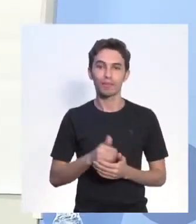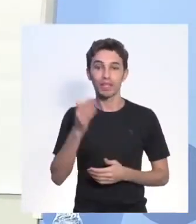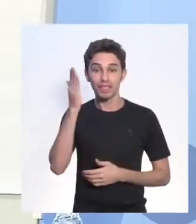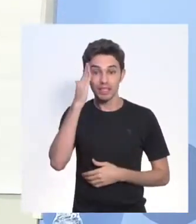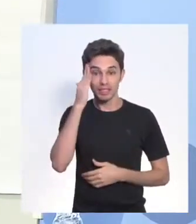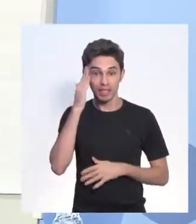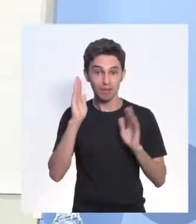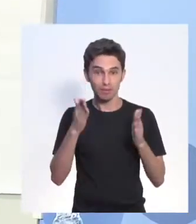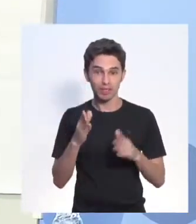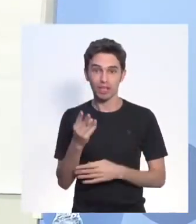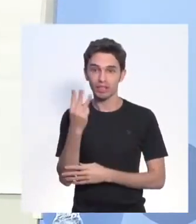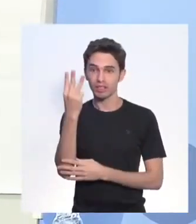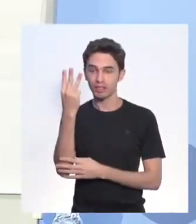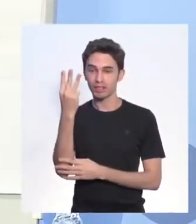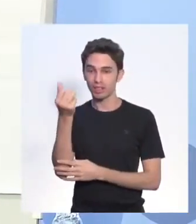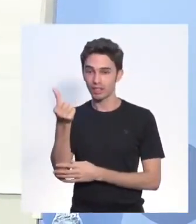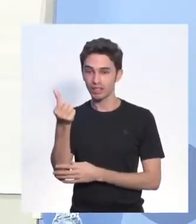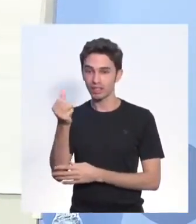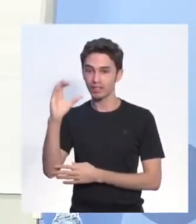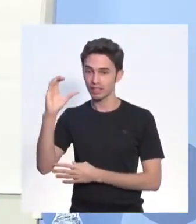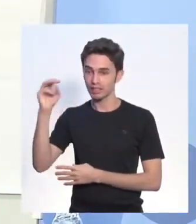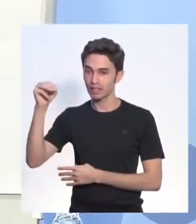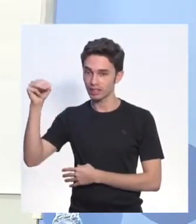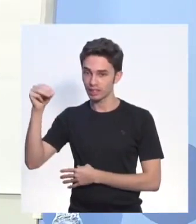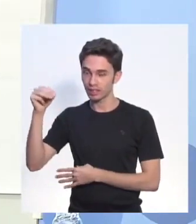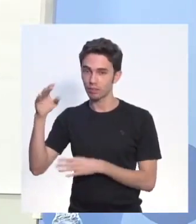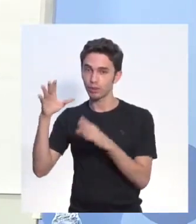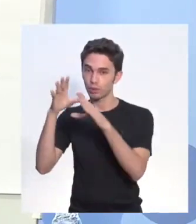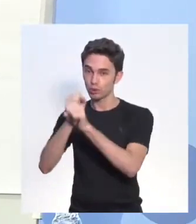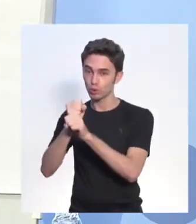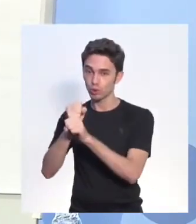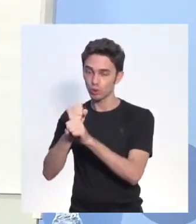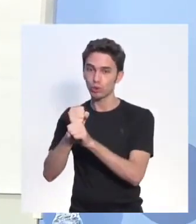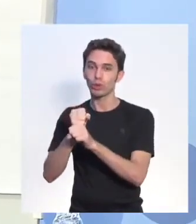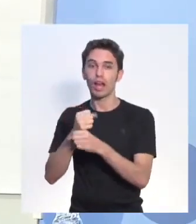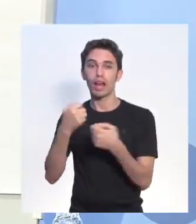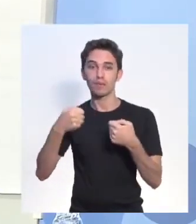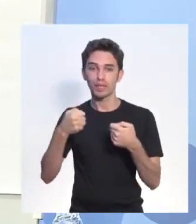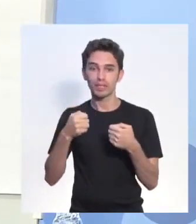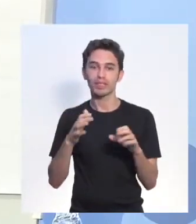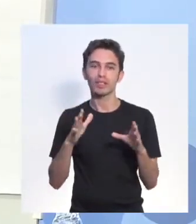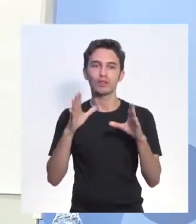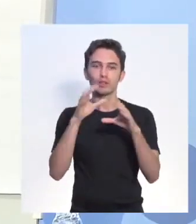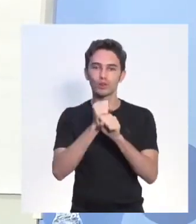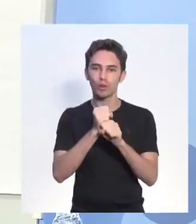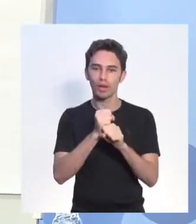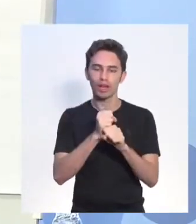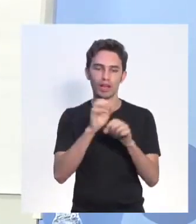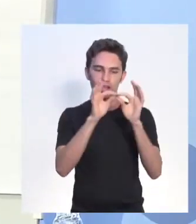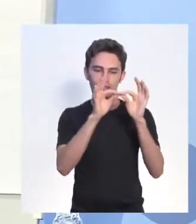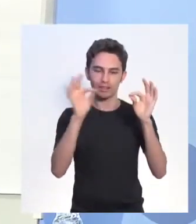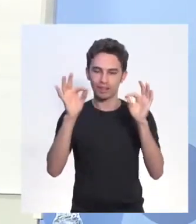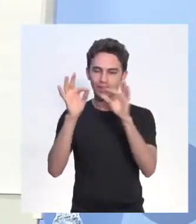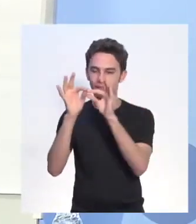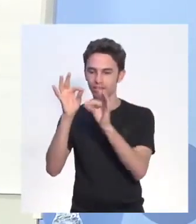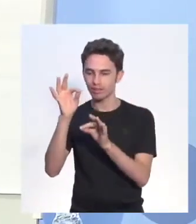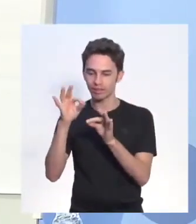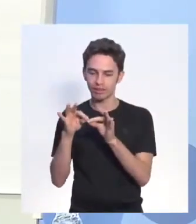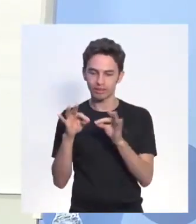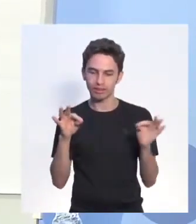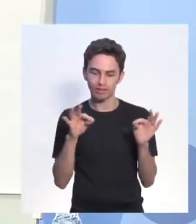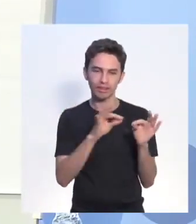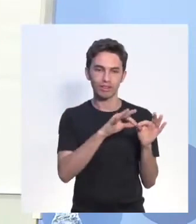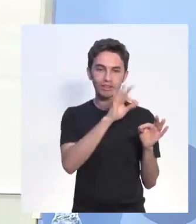36, como que vocês vão resolver essa atividade? Vocês vão somar os 4 lados, vão colocar igual a 36, e